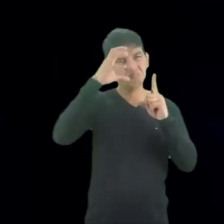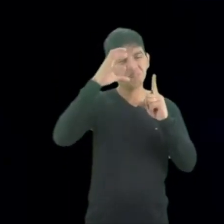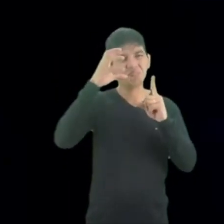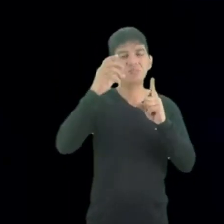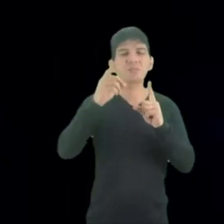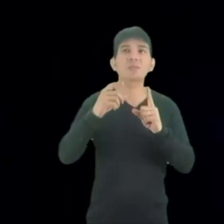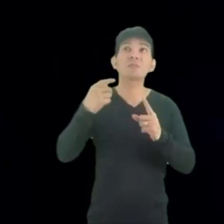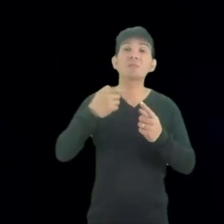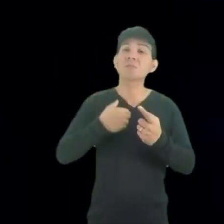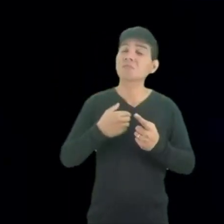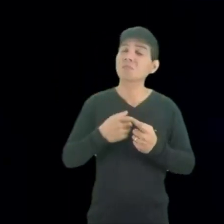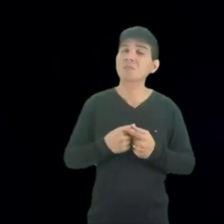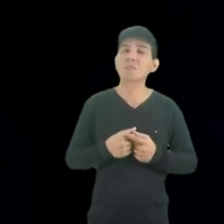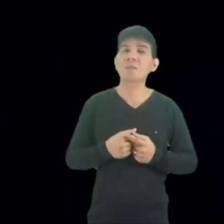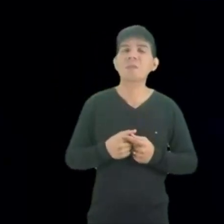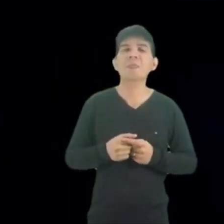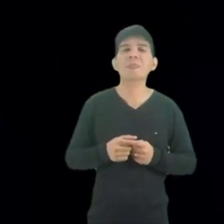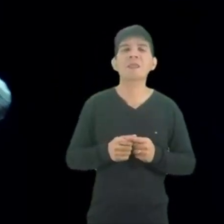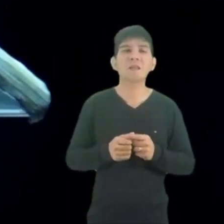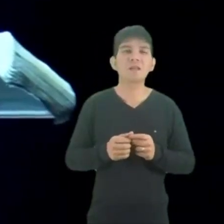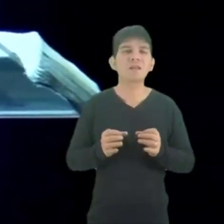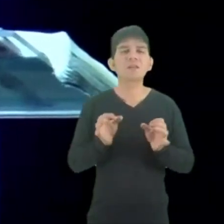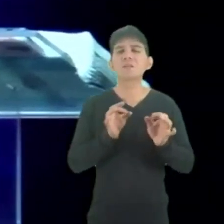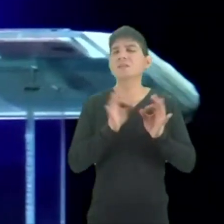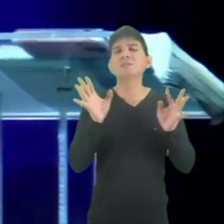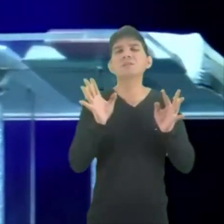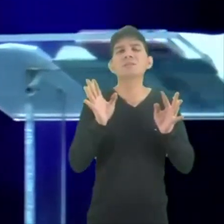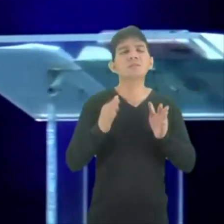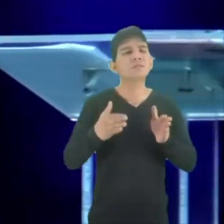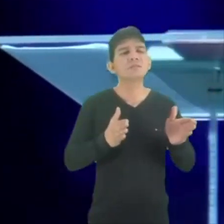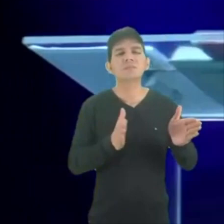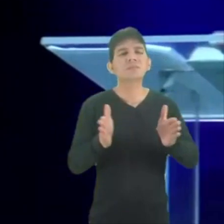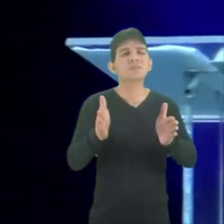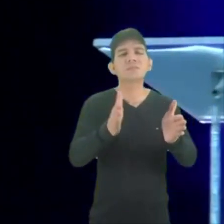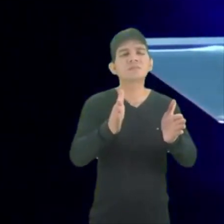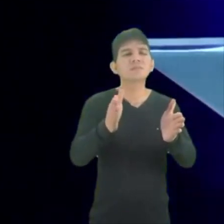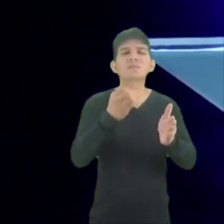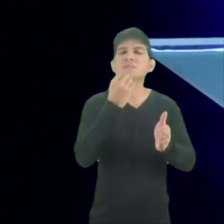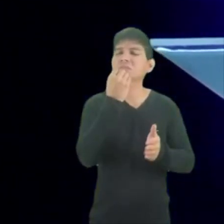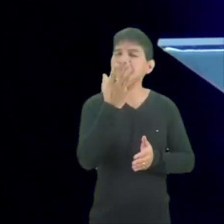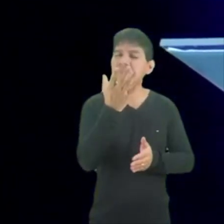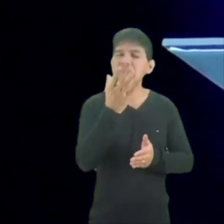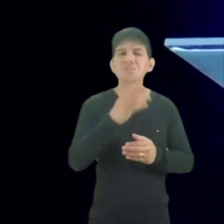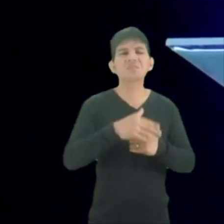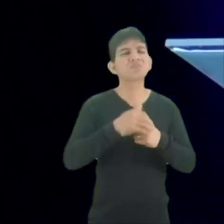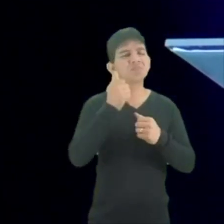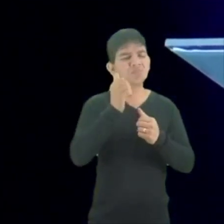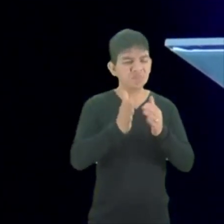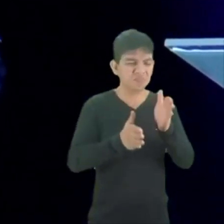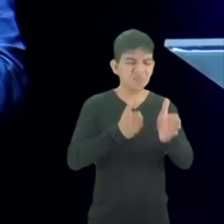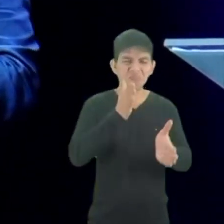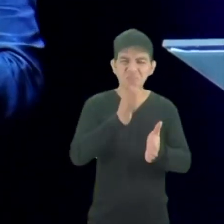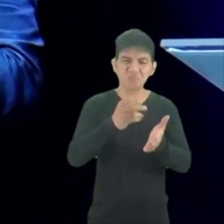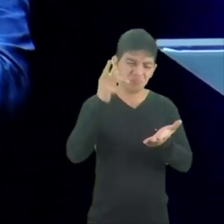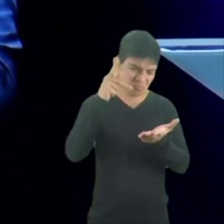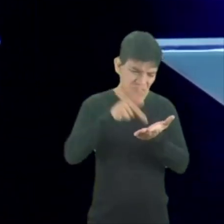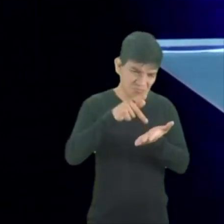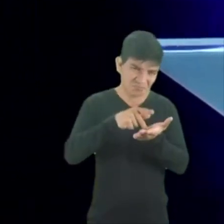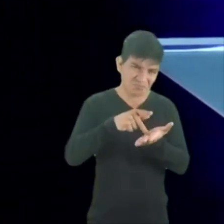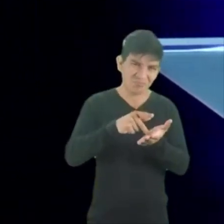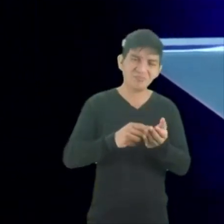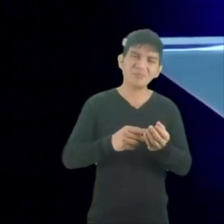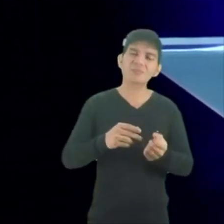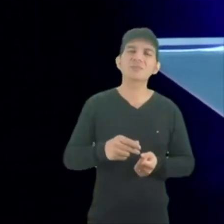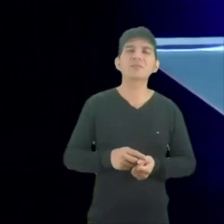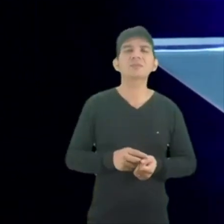você, porque simplesmente você está caminhando bem, você está indo na rota certa, no caminho certo, e aí você não fala